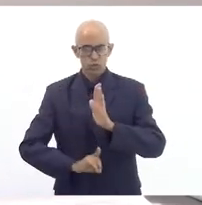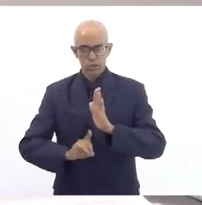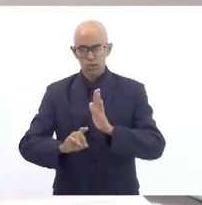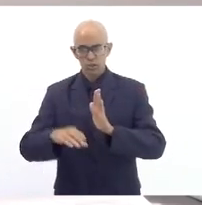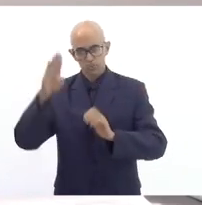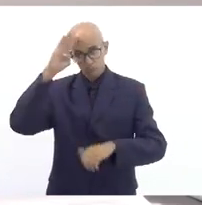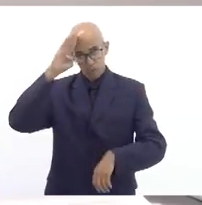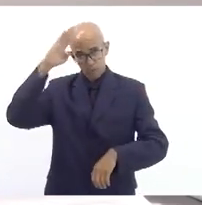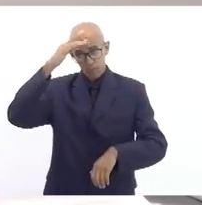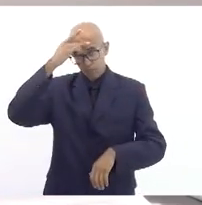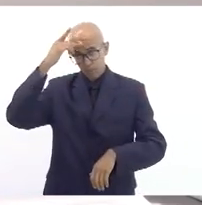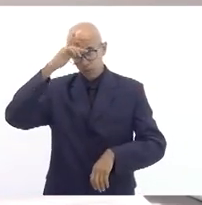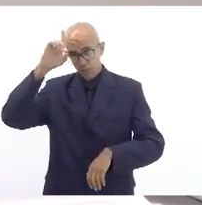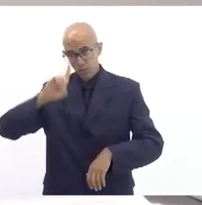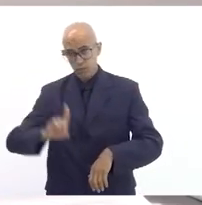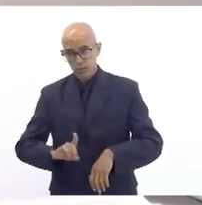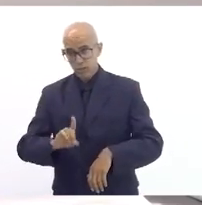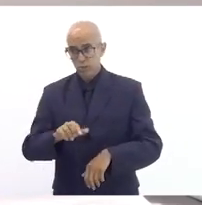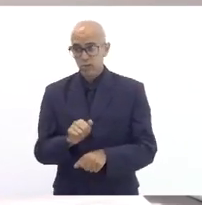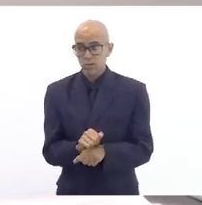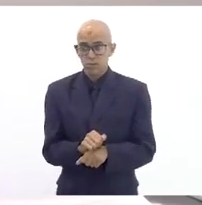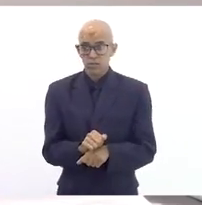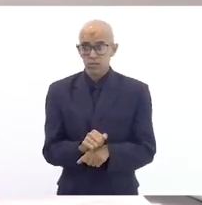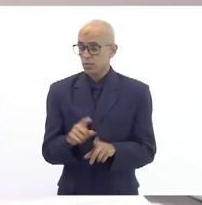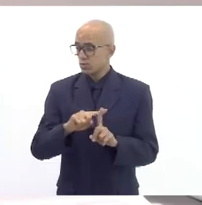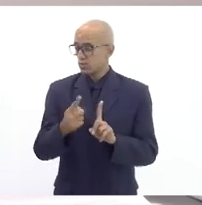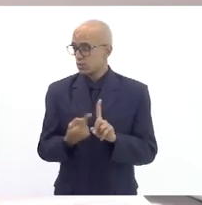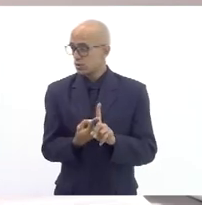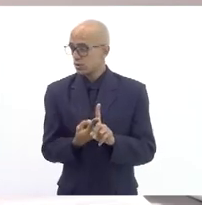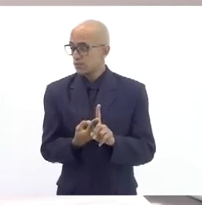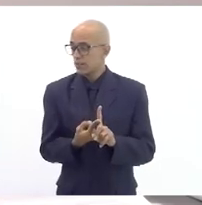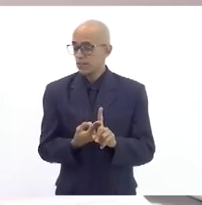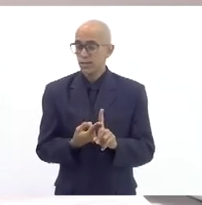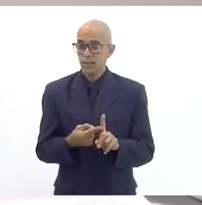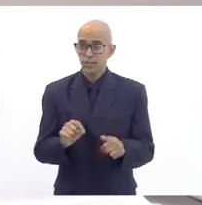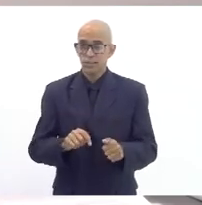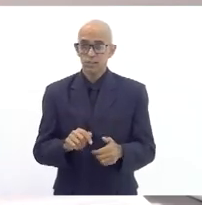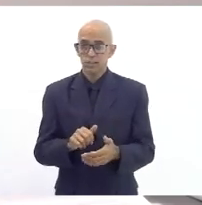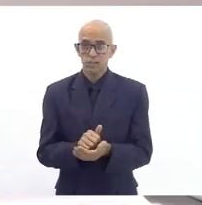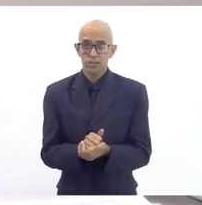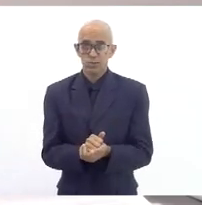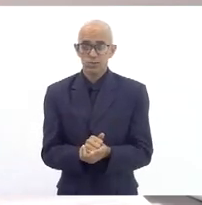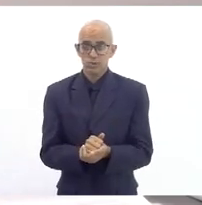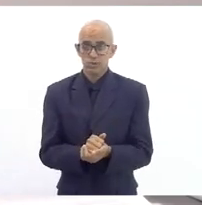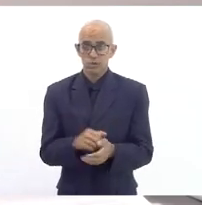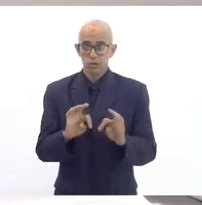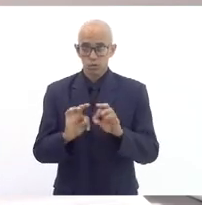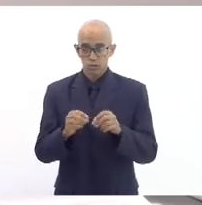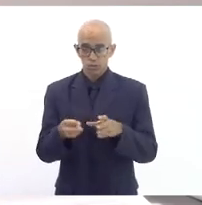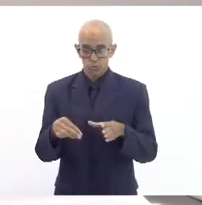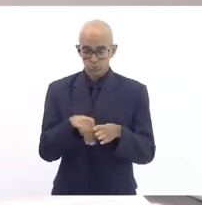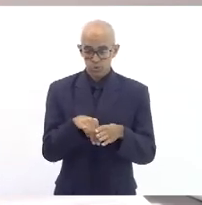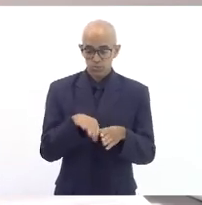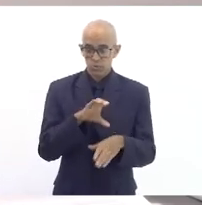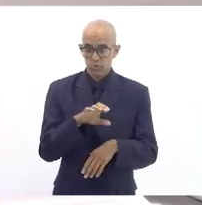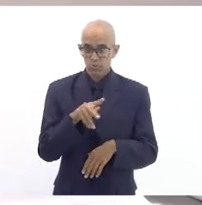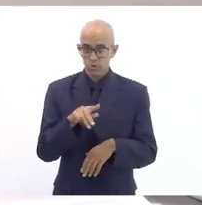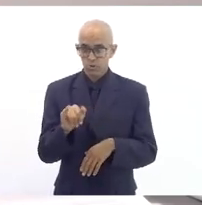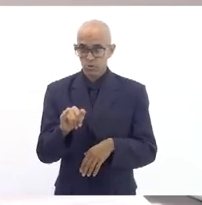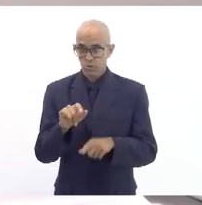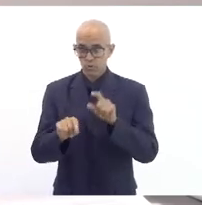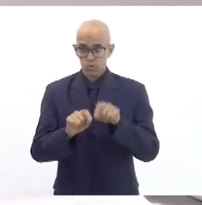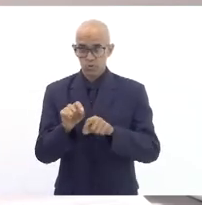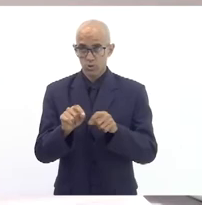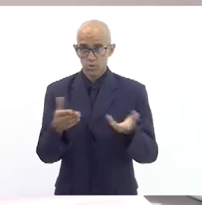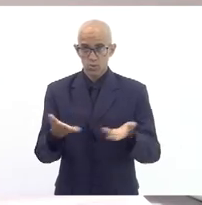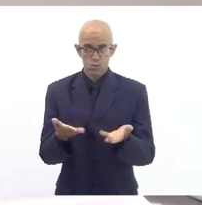dos deficientes, dos idosos, da gestante, de todos. E principalmente dizer a todos que estão na CPI, que hoje